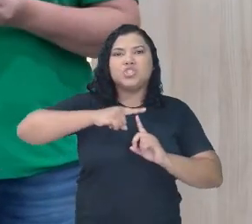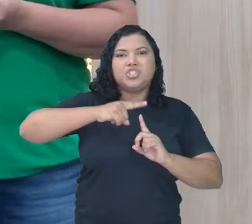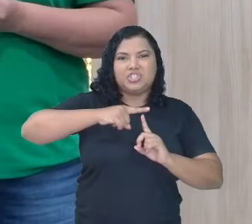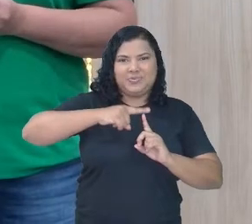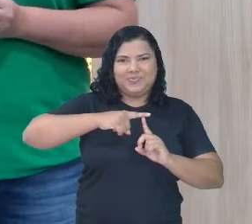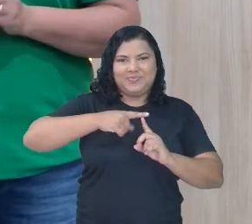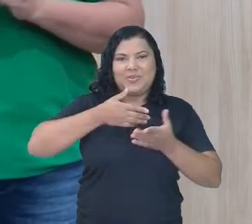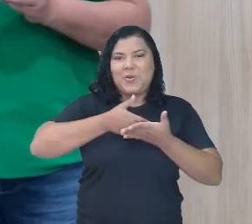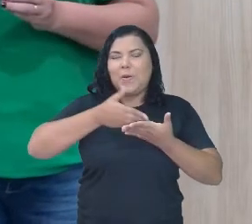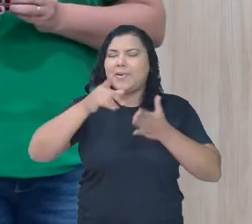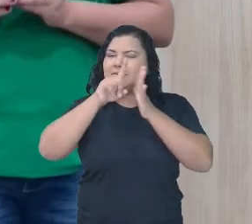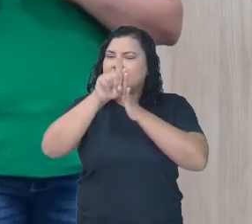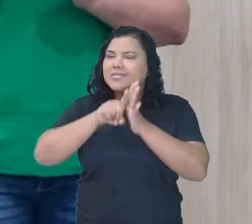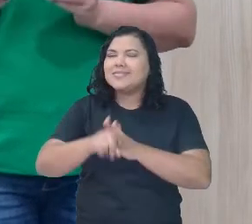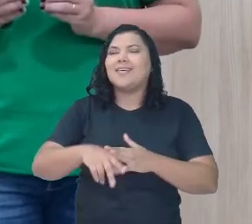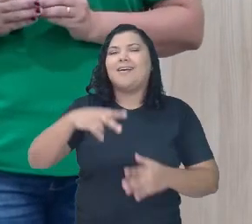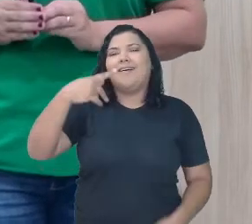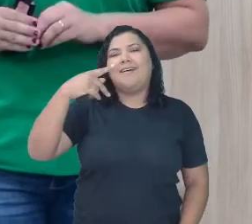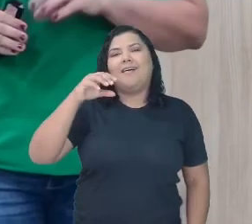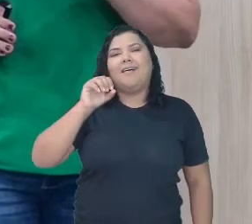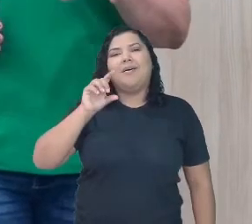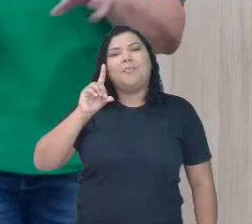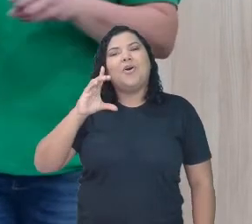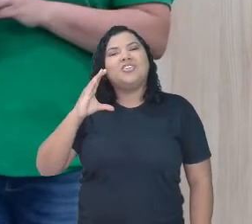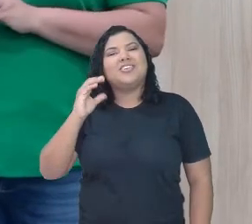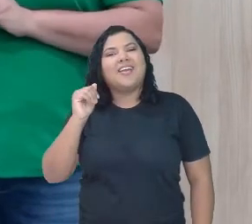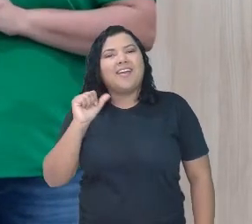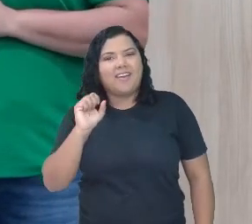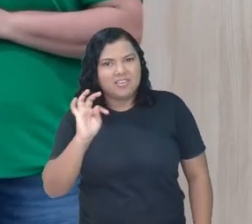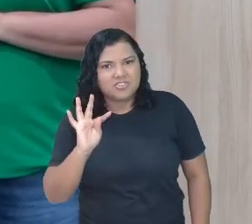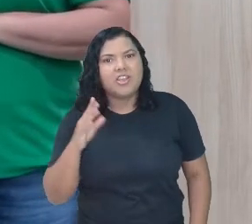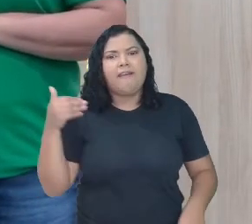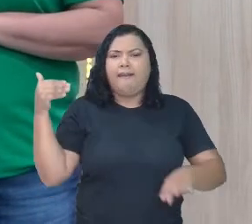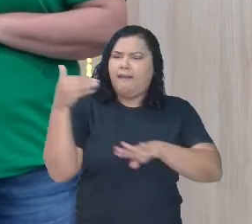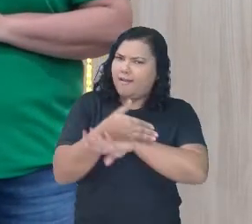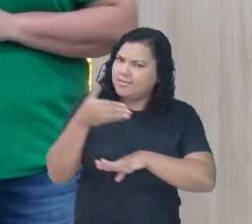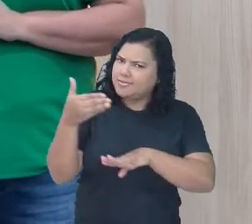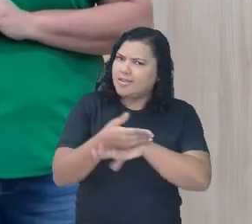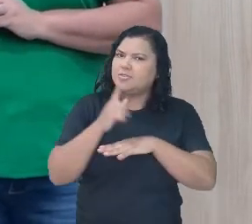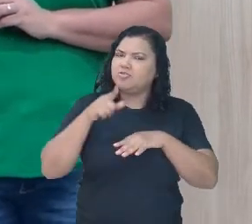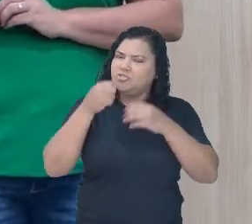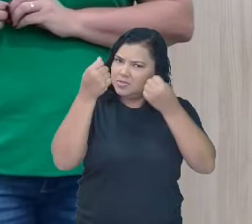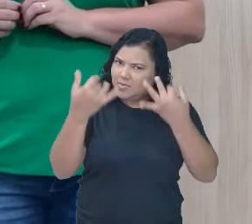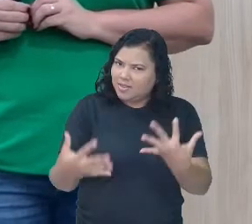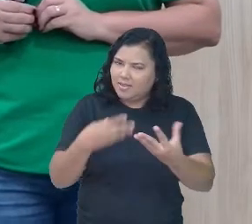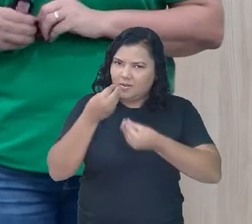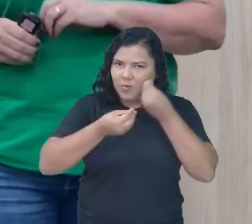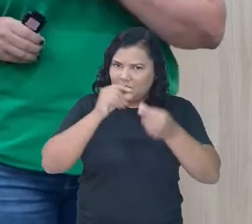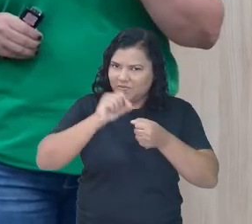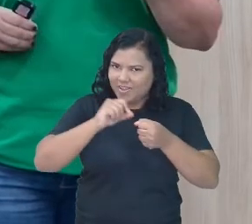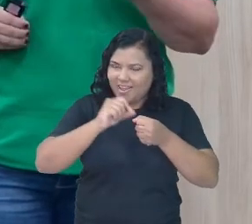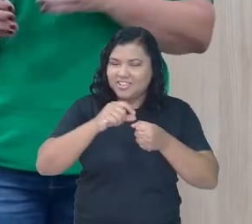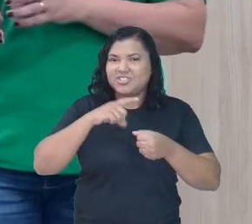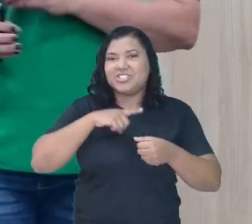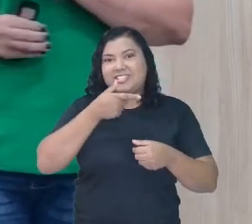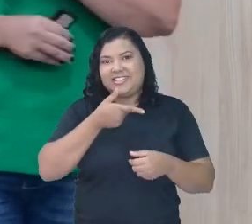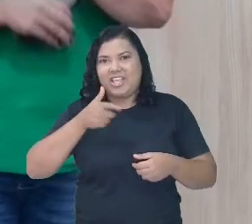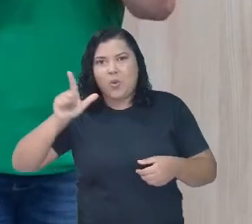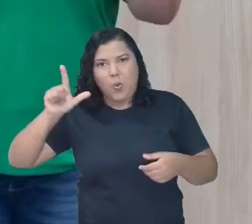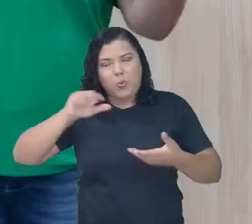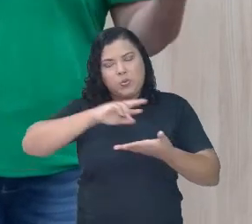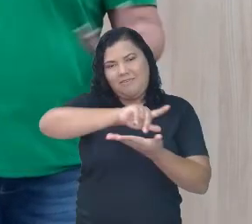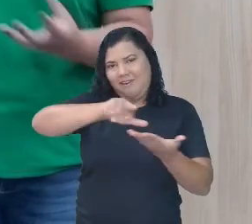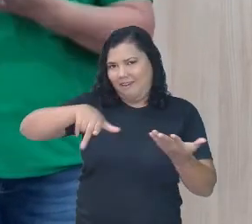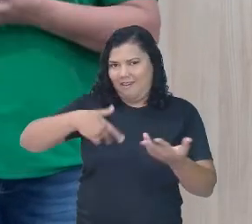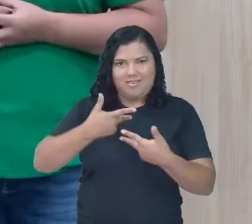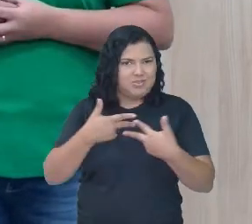Então, começa lá, pesquisa sobre podcast, entra, não é? Como falei, coloquei aqui no slide para vocês, tem